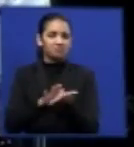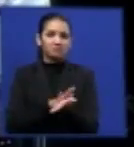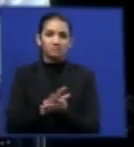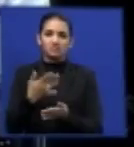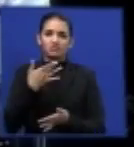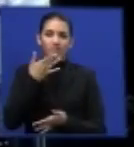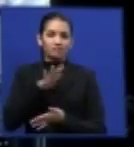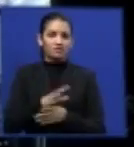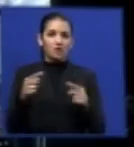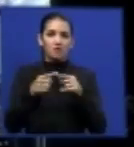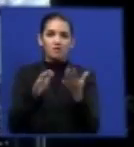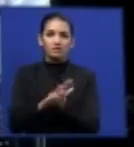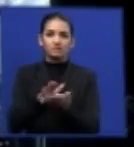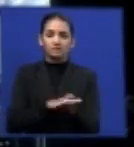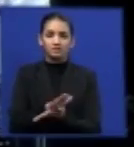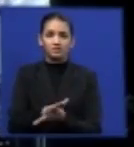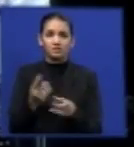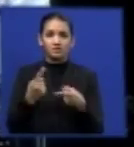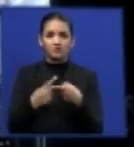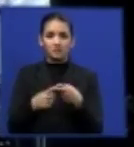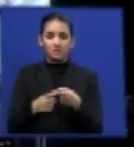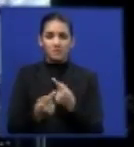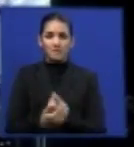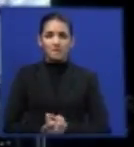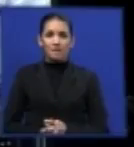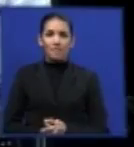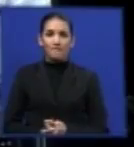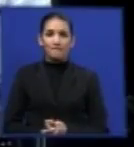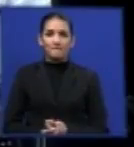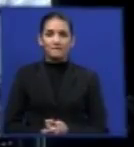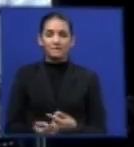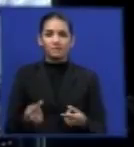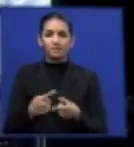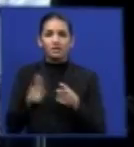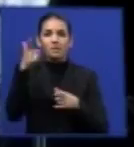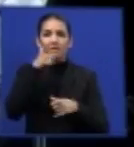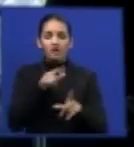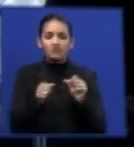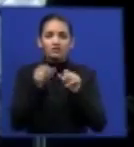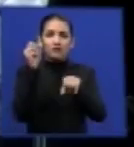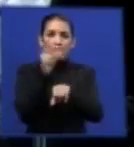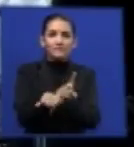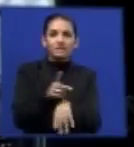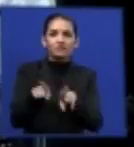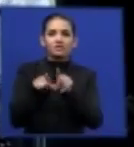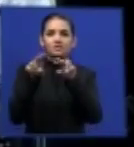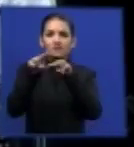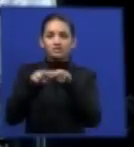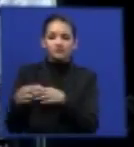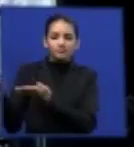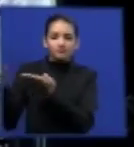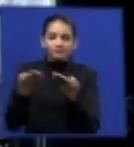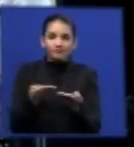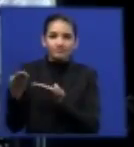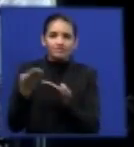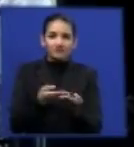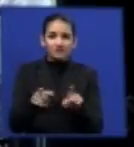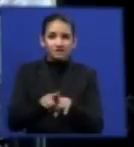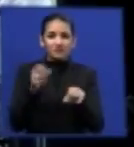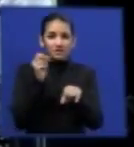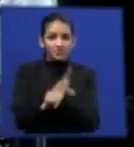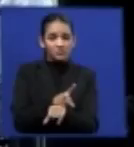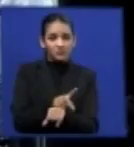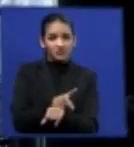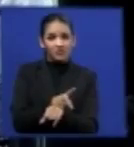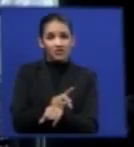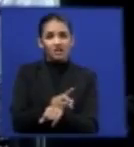a a geração eh e de empregos oriundos dessa atividade ele ele é